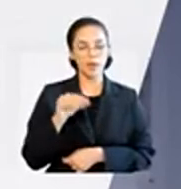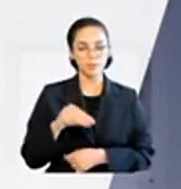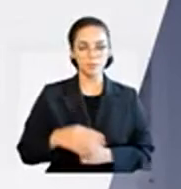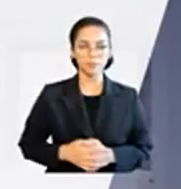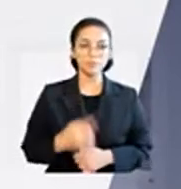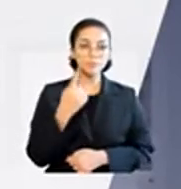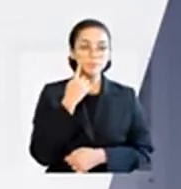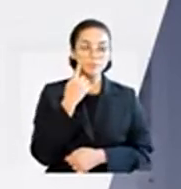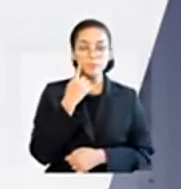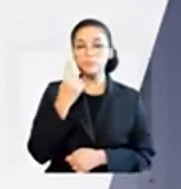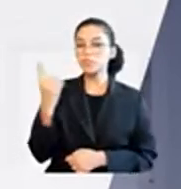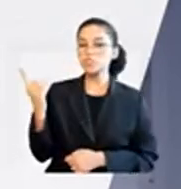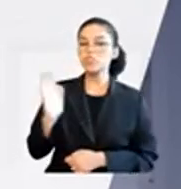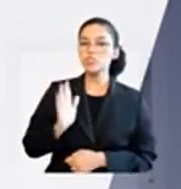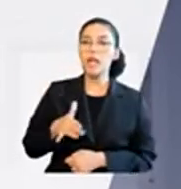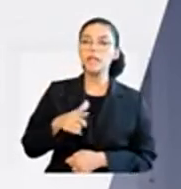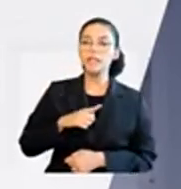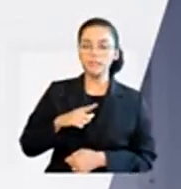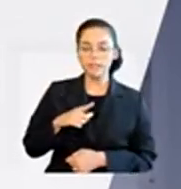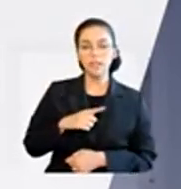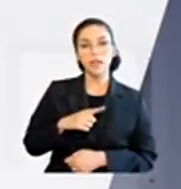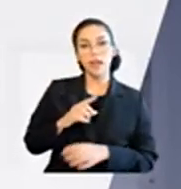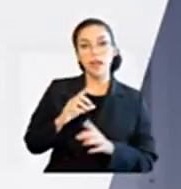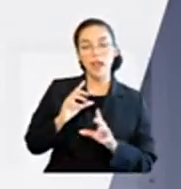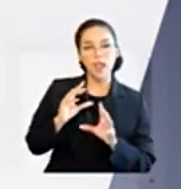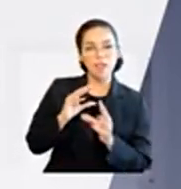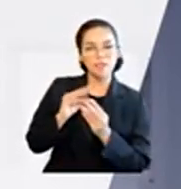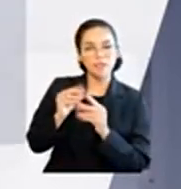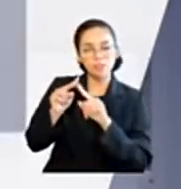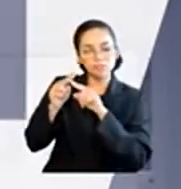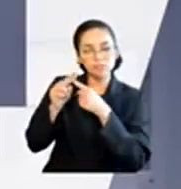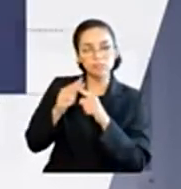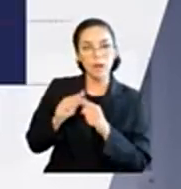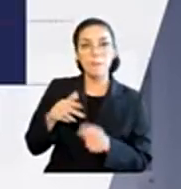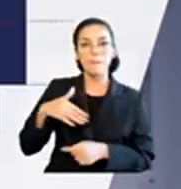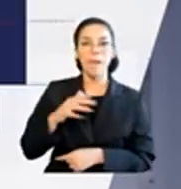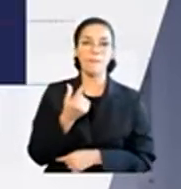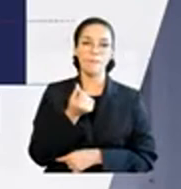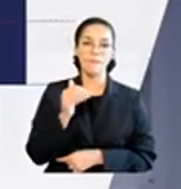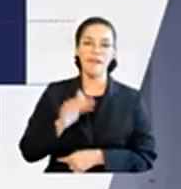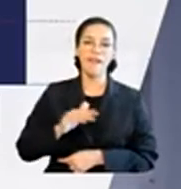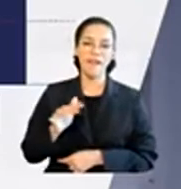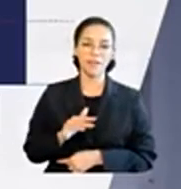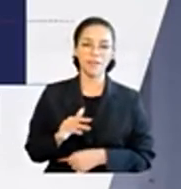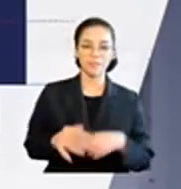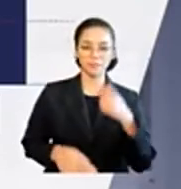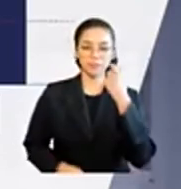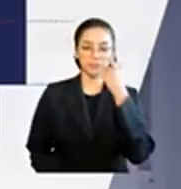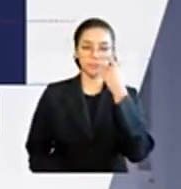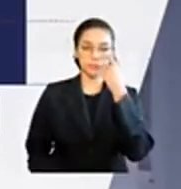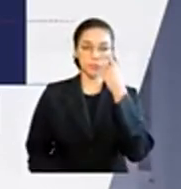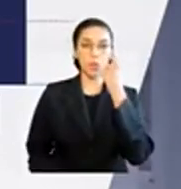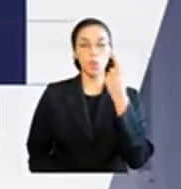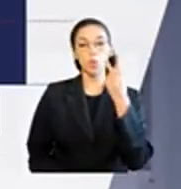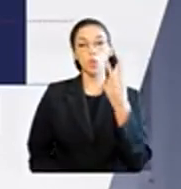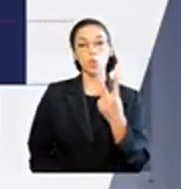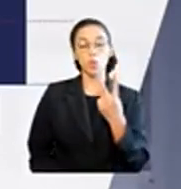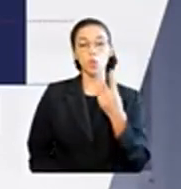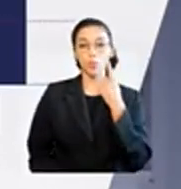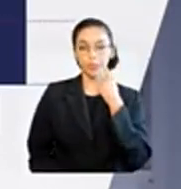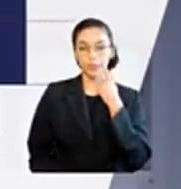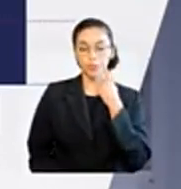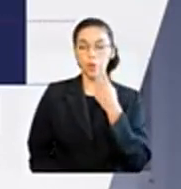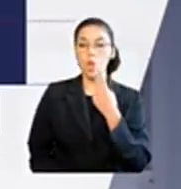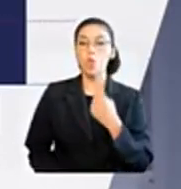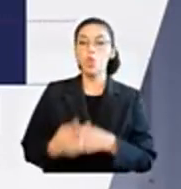plano de revisões mais barato que todos os seus concorrentes do segmento E. São R$ 2.700 contra R$ 3.197